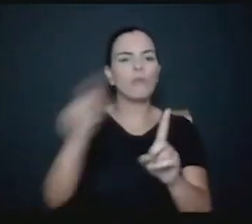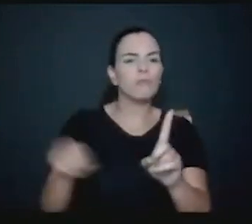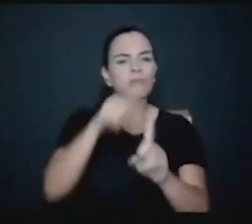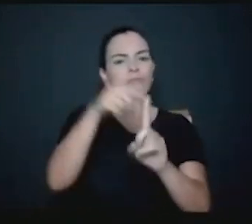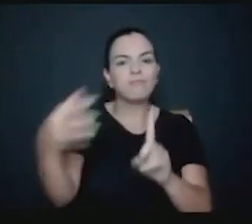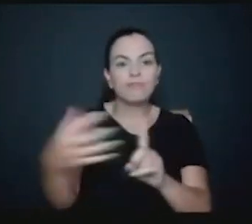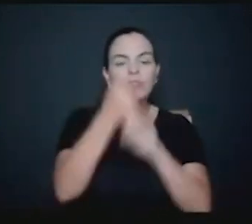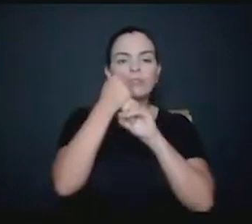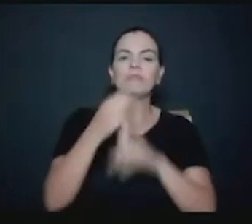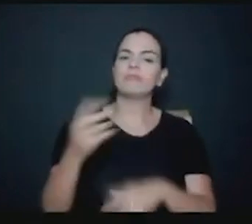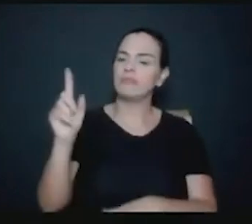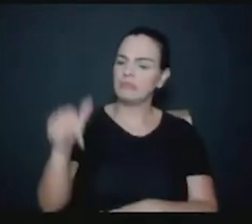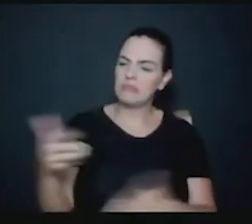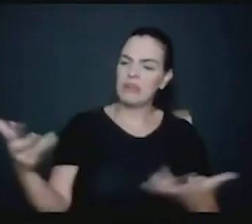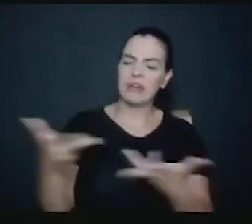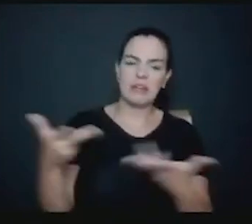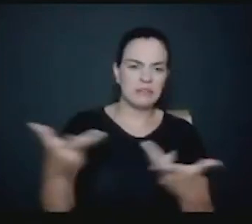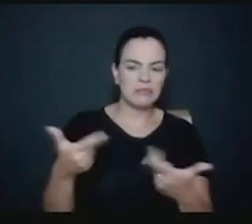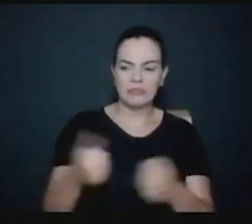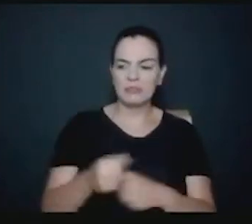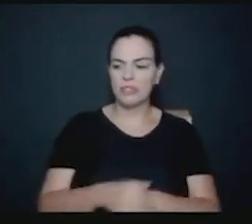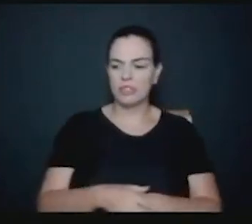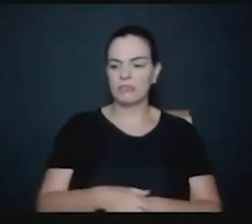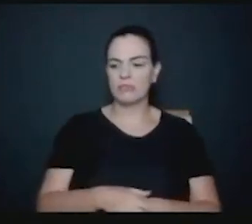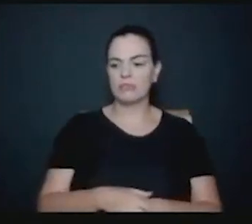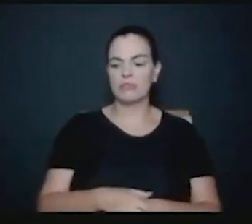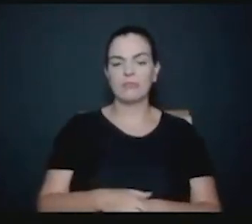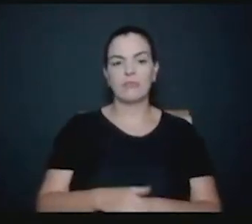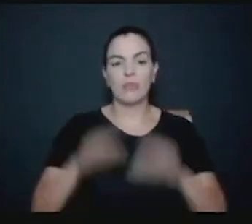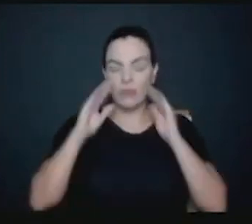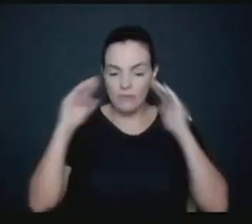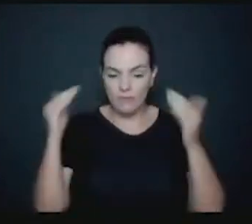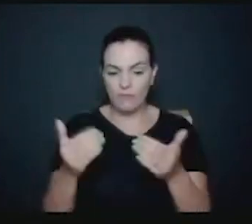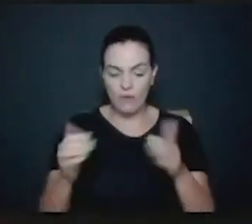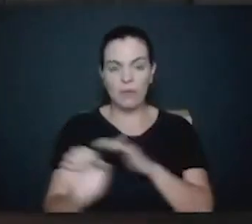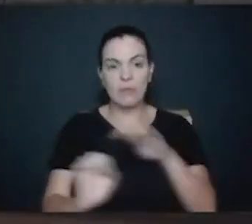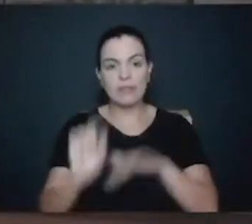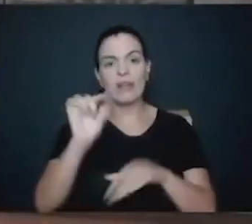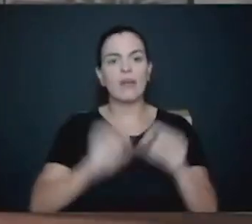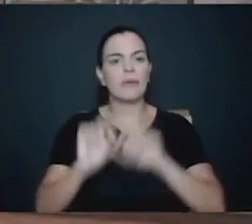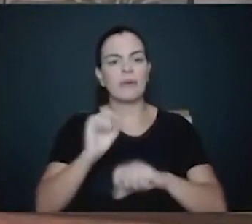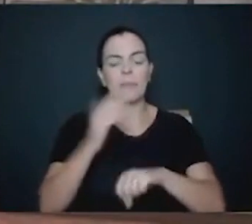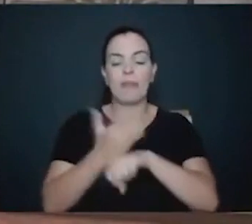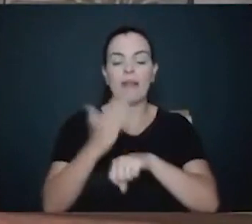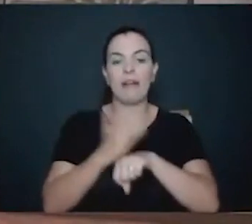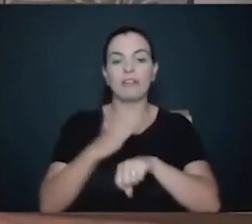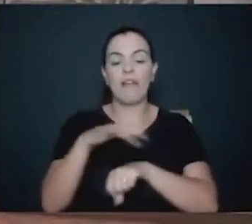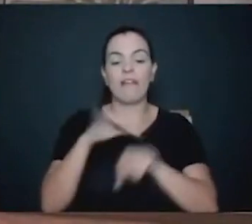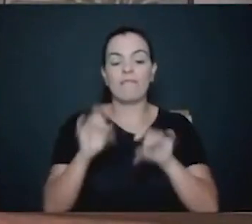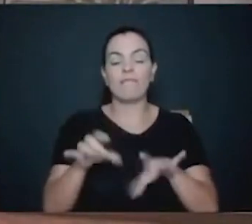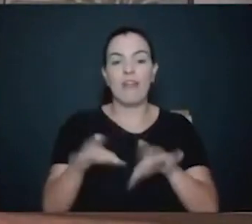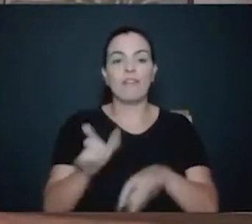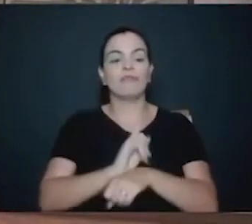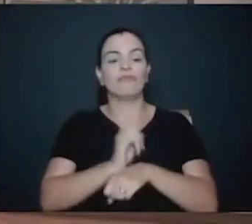com excelência. O foco da empresa é treinamento em vendas, preparação de líderes, gestão de